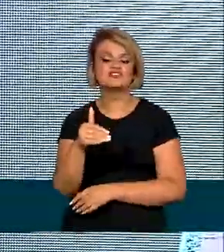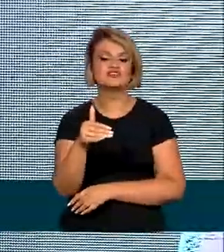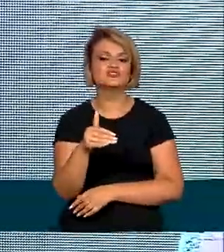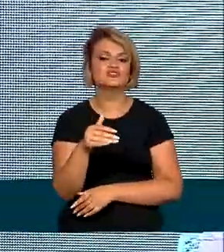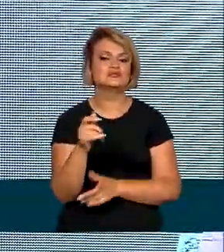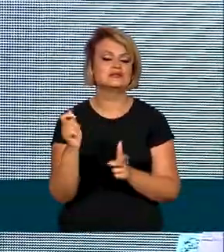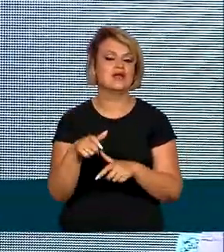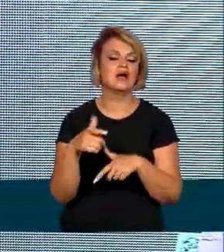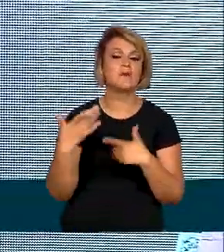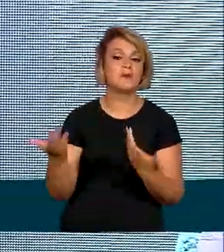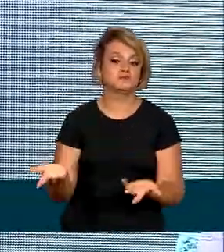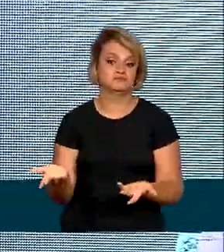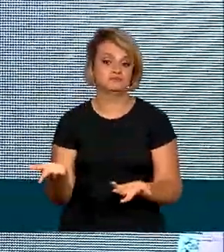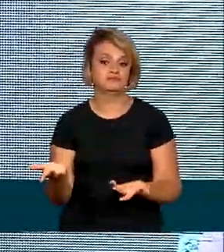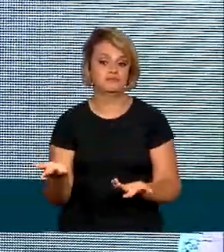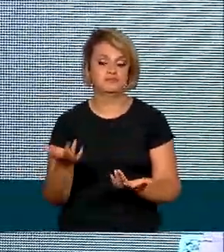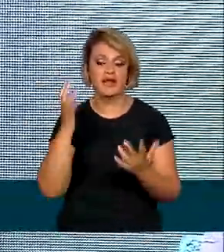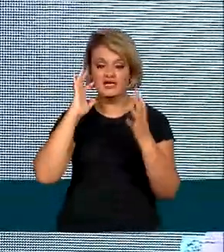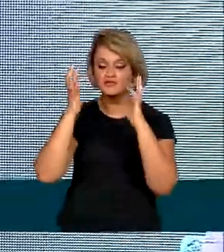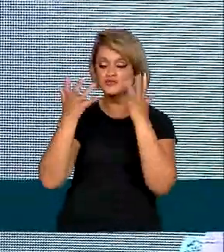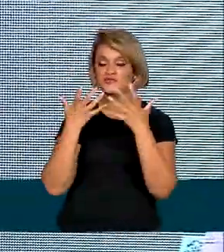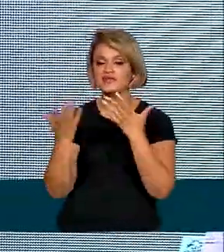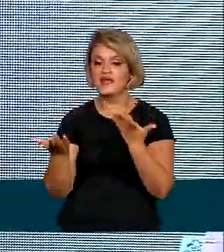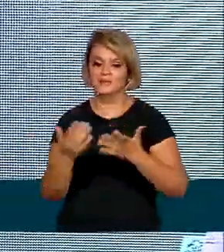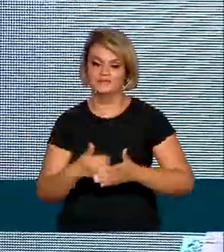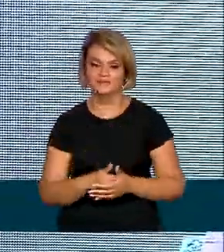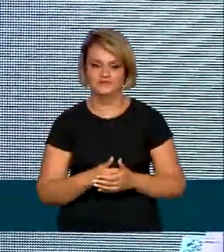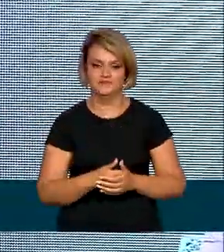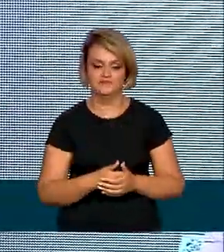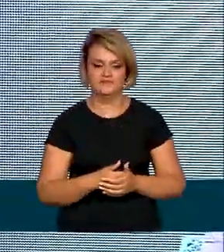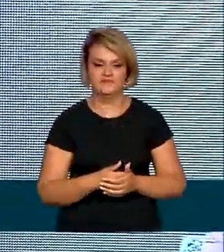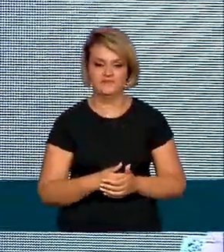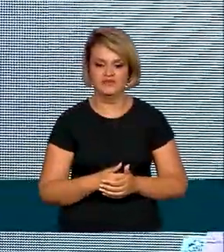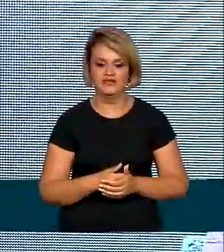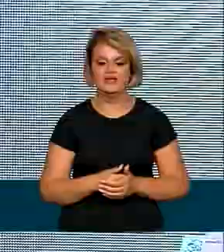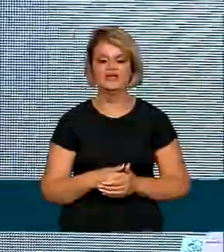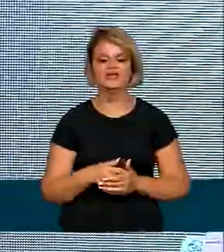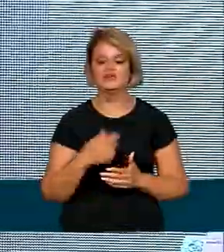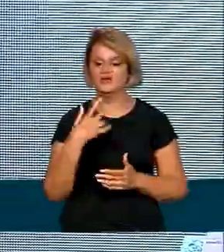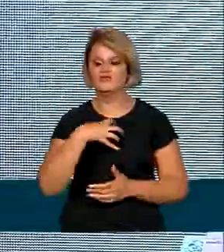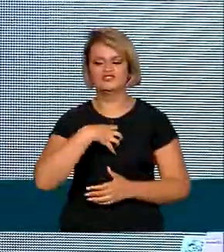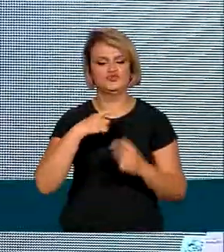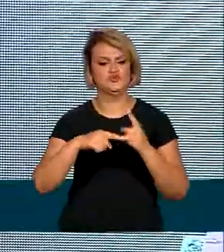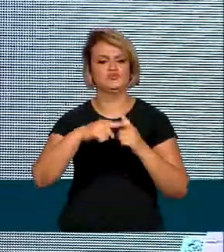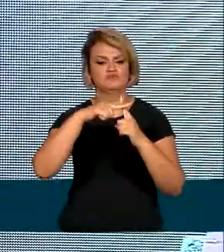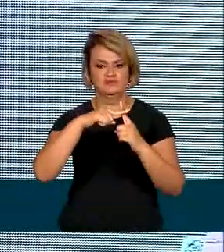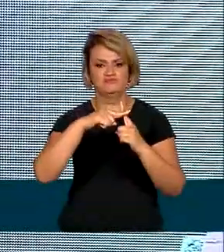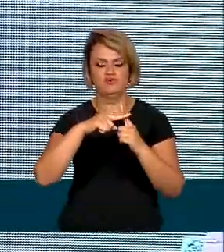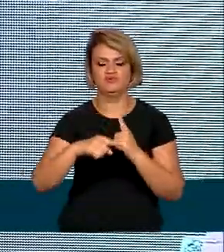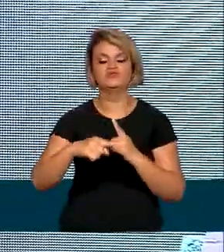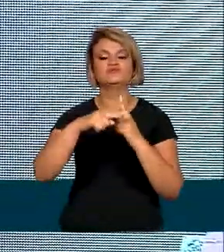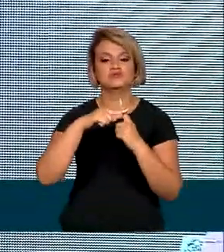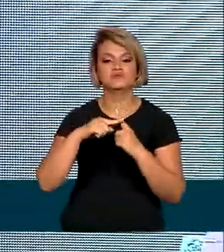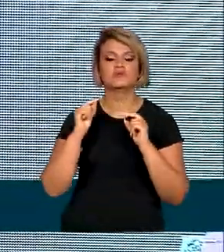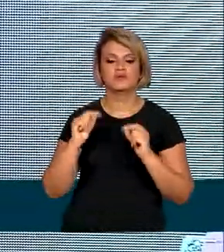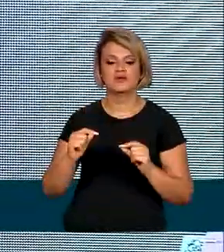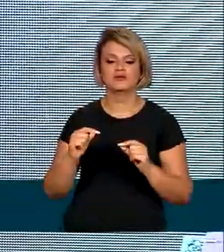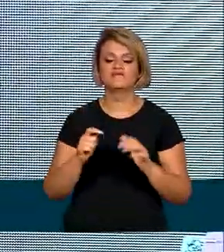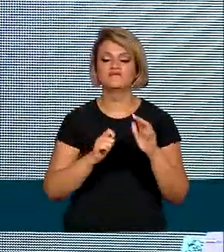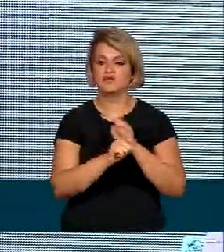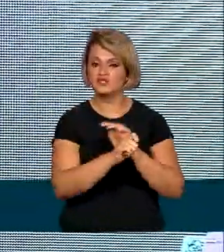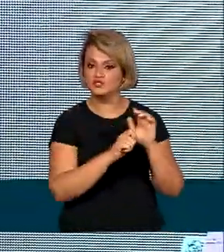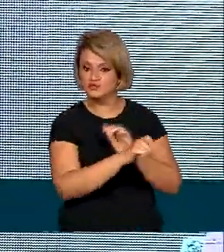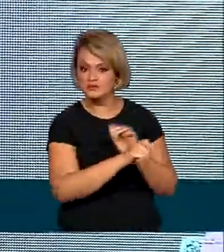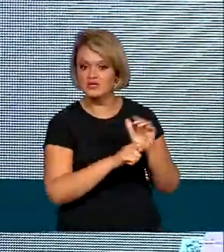a capacidade de vencer o volume E aí eu quero ser extremamente otimista o volume de